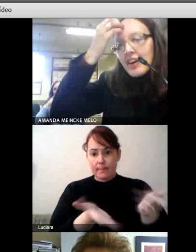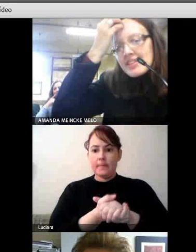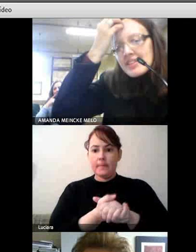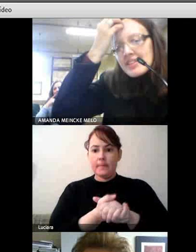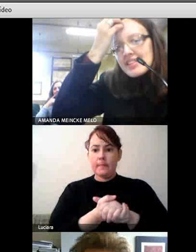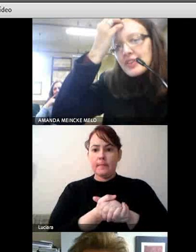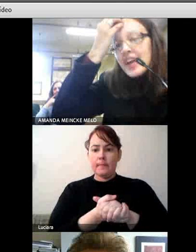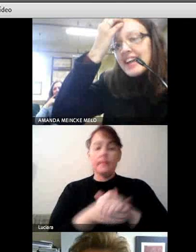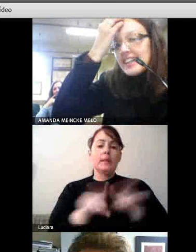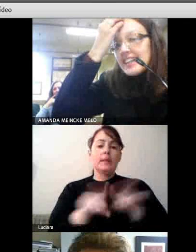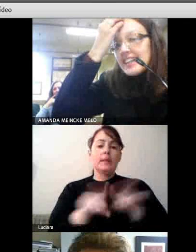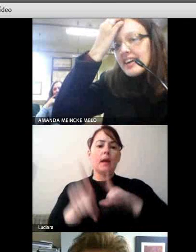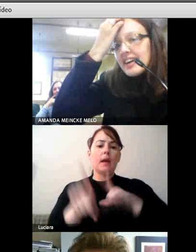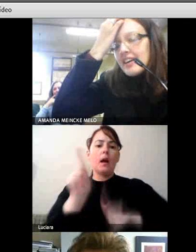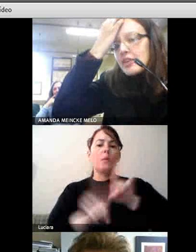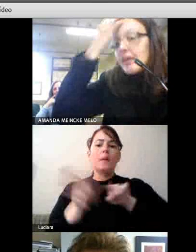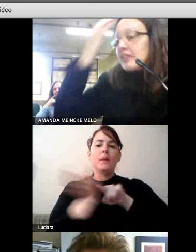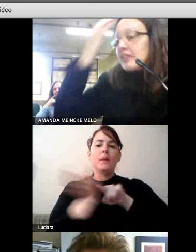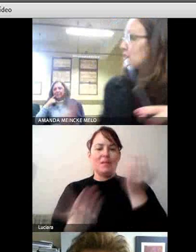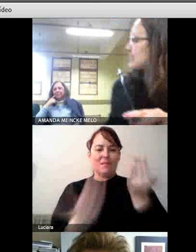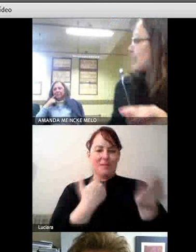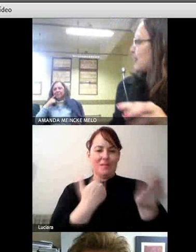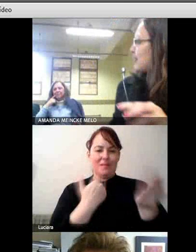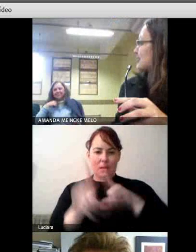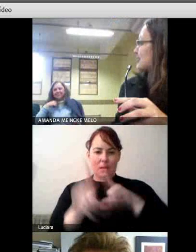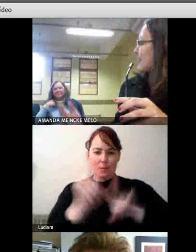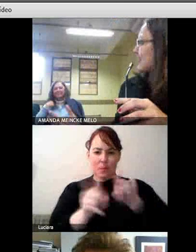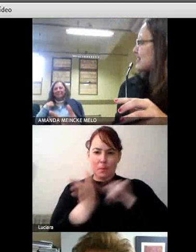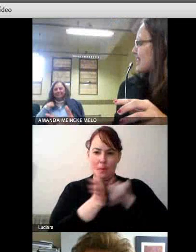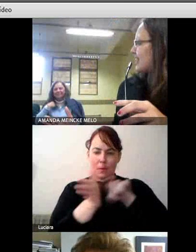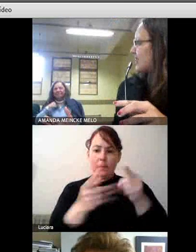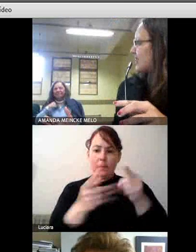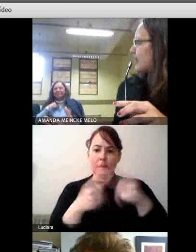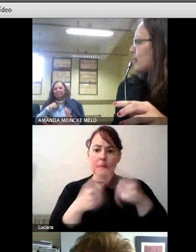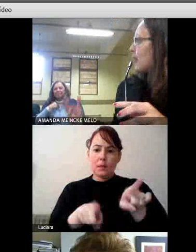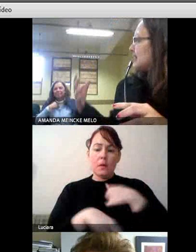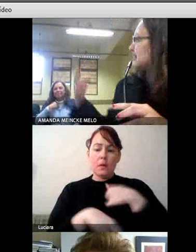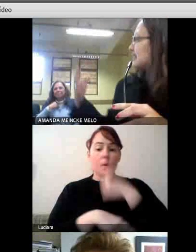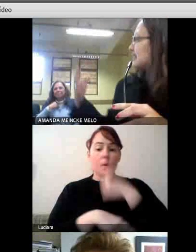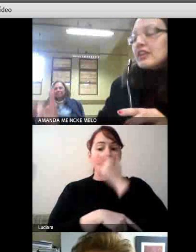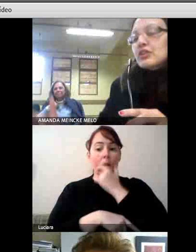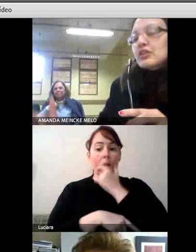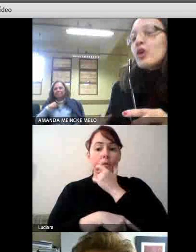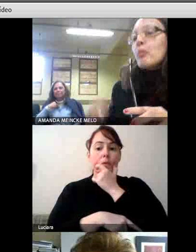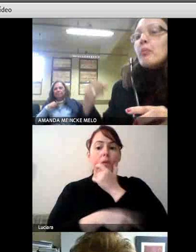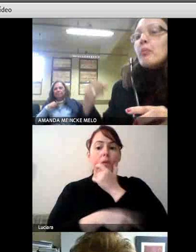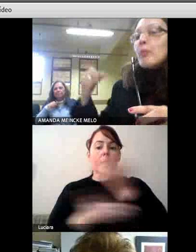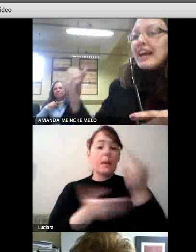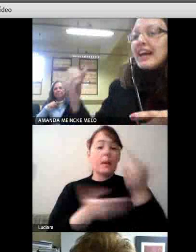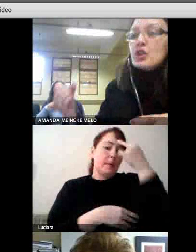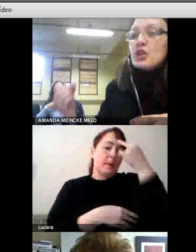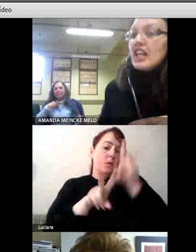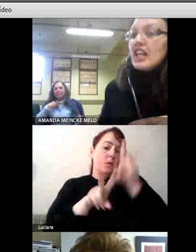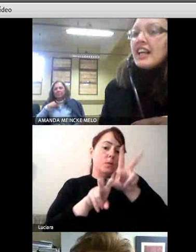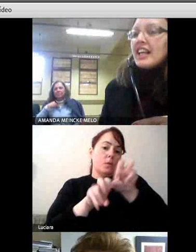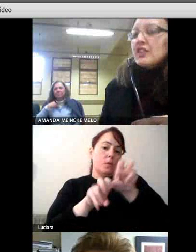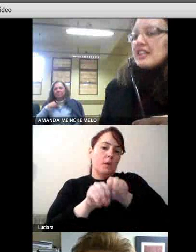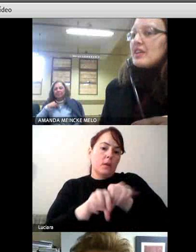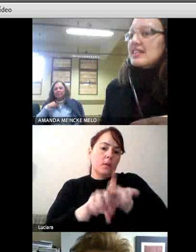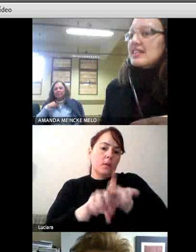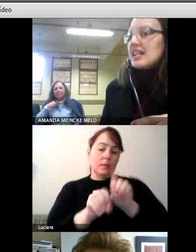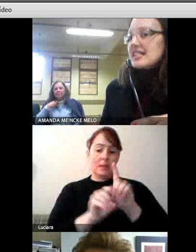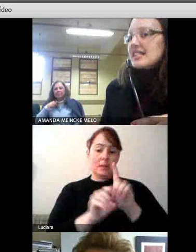agora pensando EAD, né? Estamos desafiados a fazer uma licenciatura, uma pedagogia em